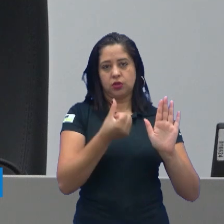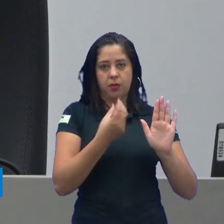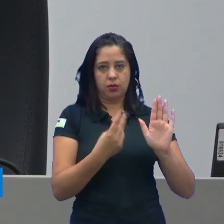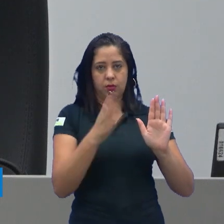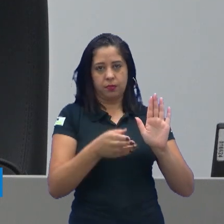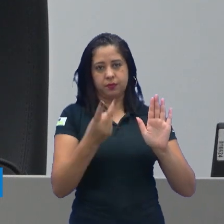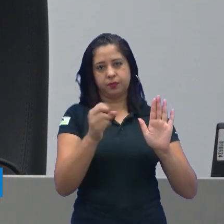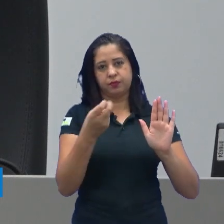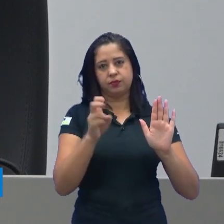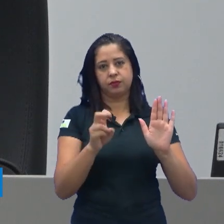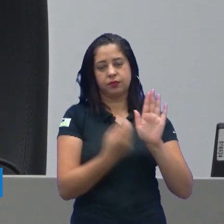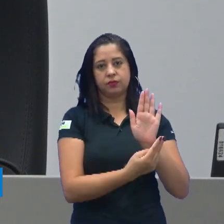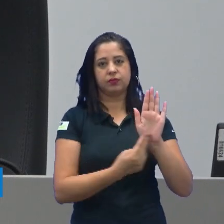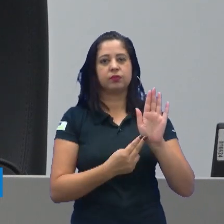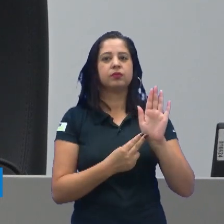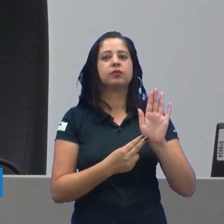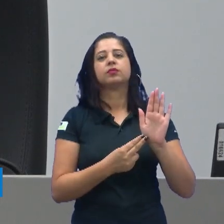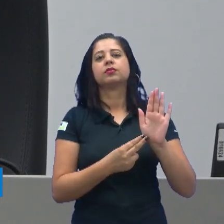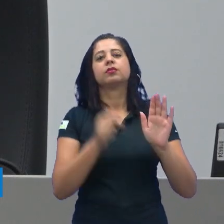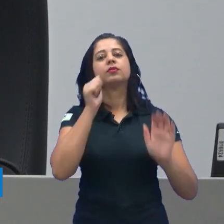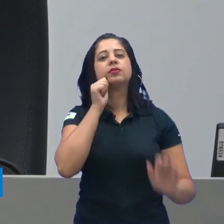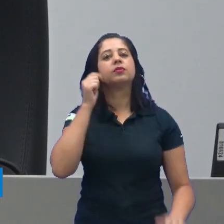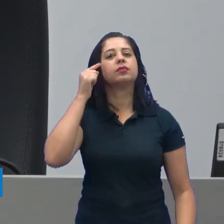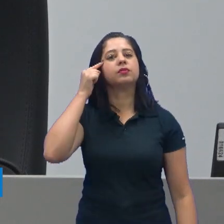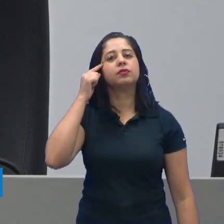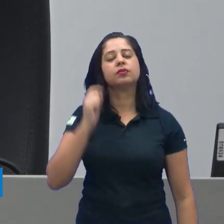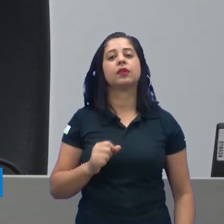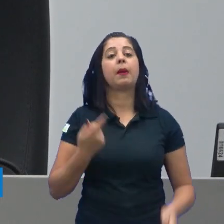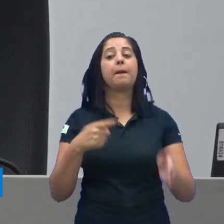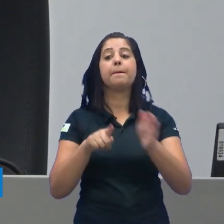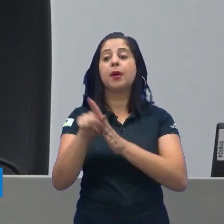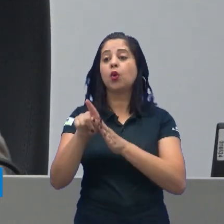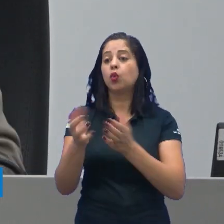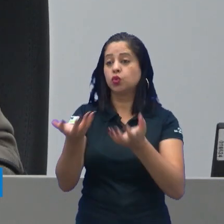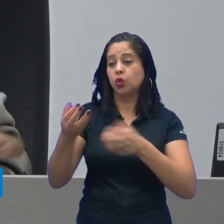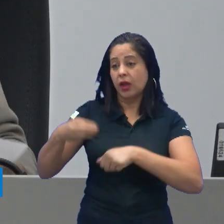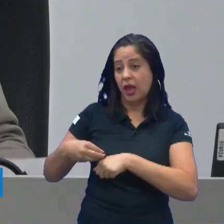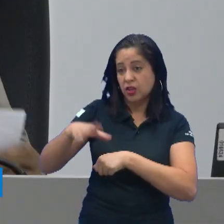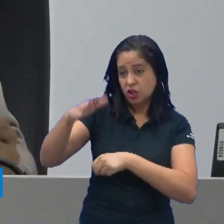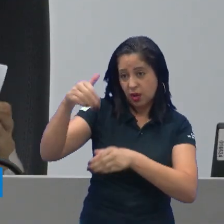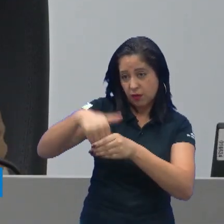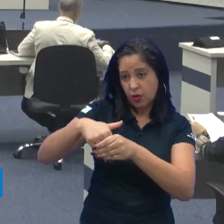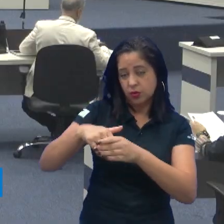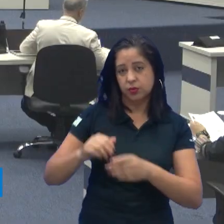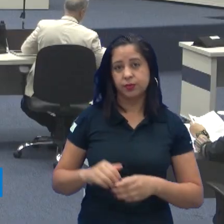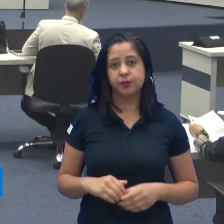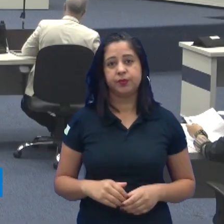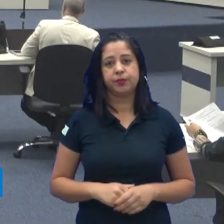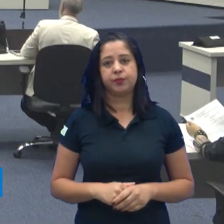3762/2025, autoria da vereadora Amélia Naomi. Consulta a liderança e desejo de caminhar ao voto.